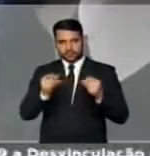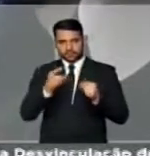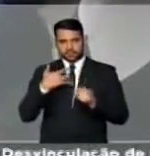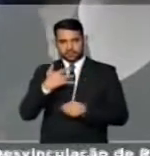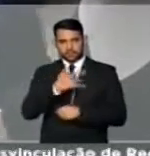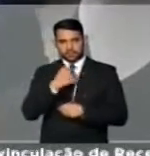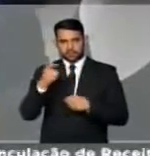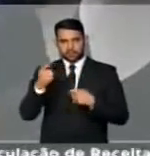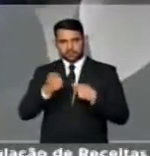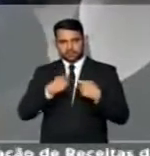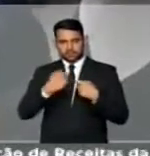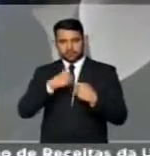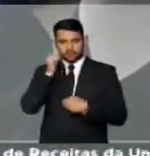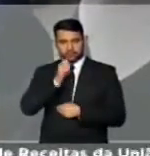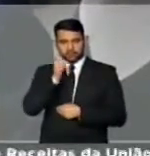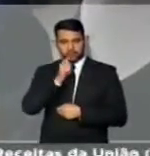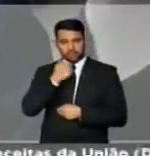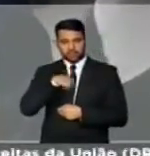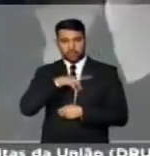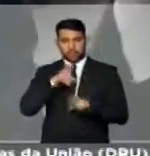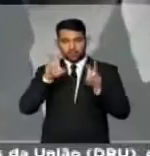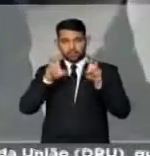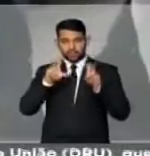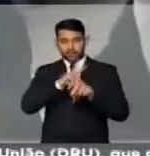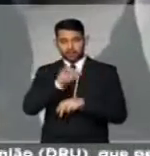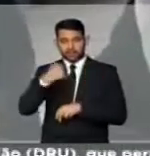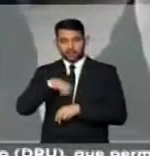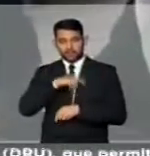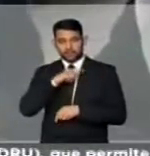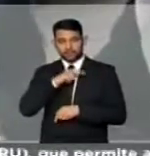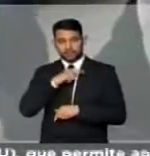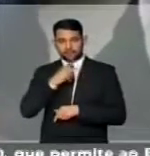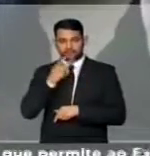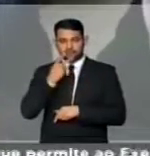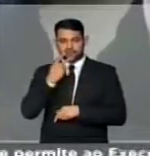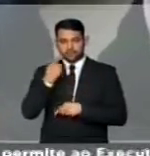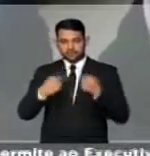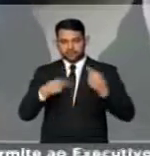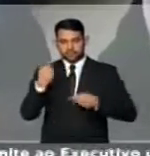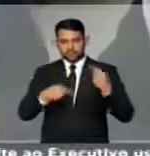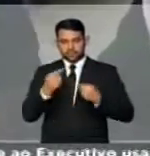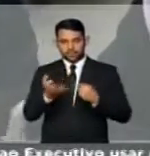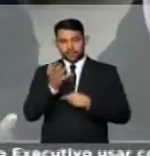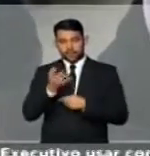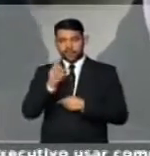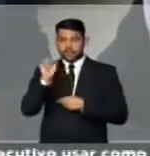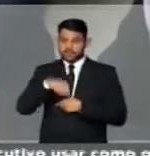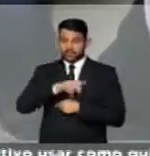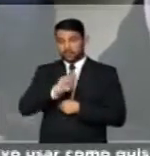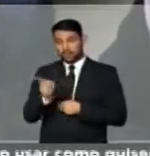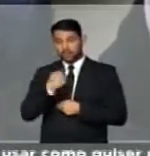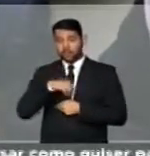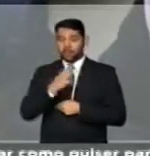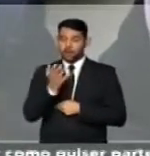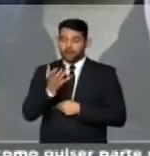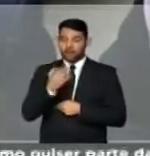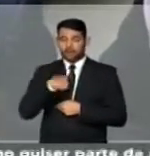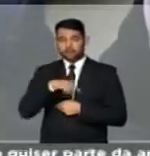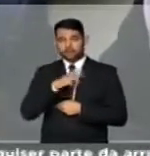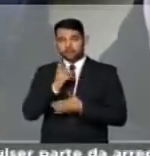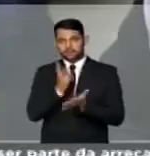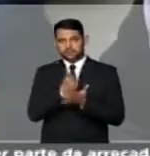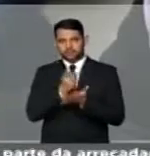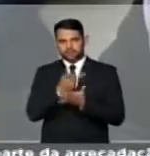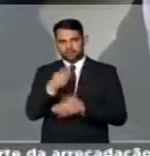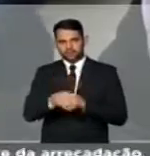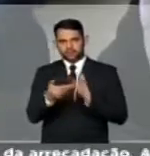saúde sexual das mulheres. Ou seja, esse é um tema que ela vai ter que enfrentar, queira ela, queira não, ou queiram os conservadores